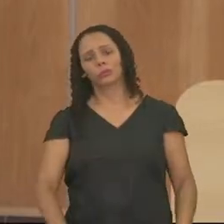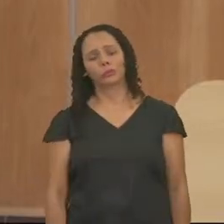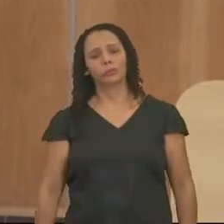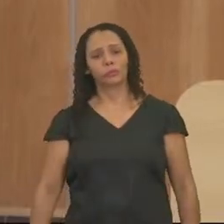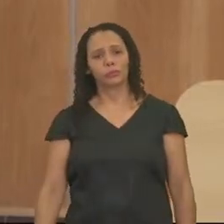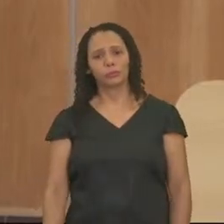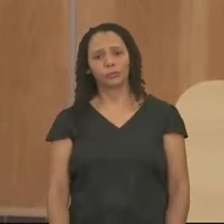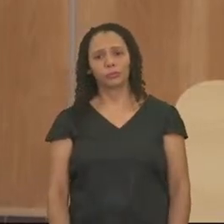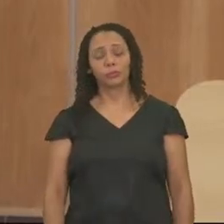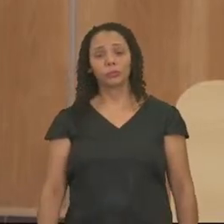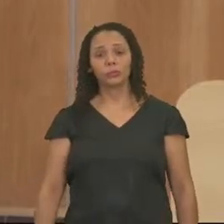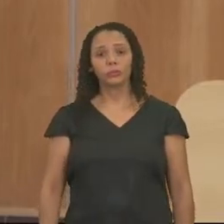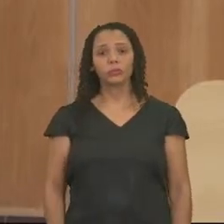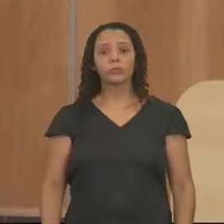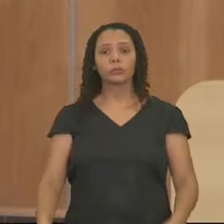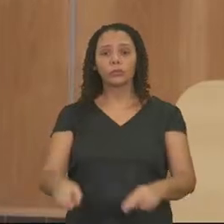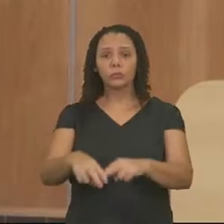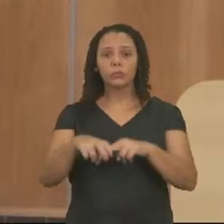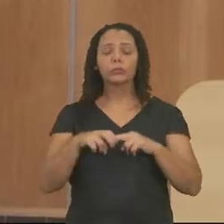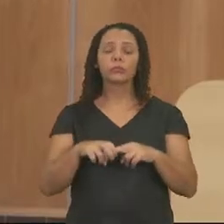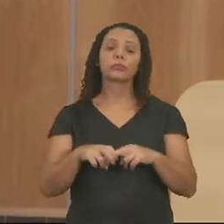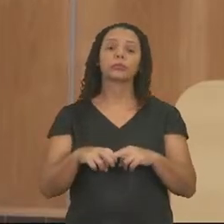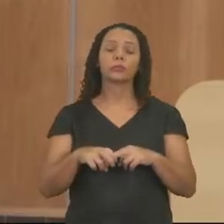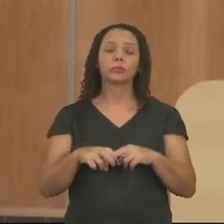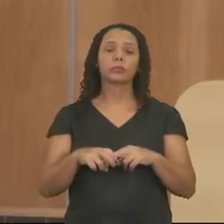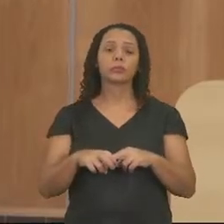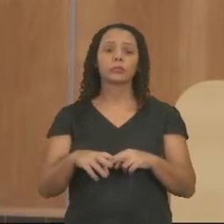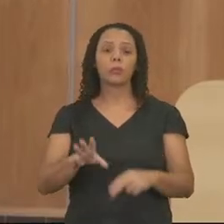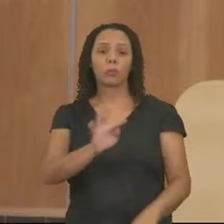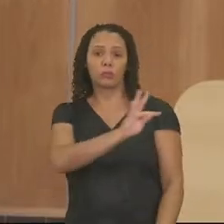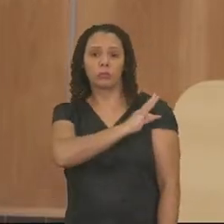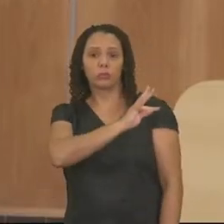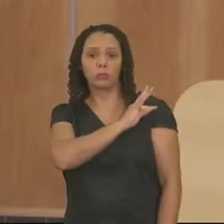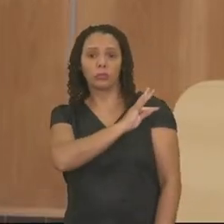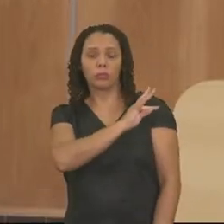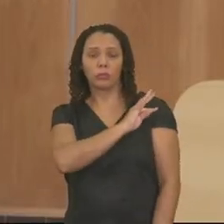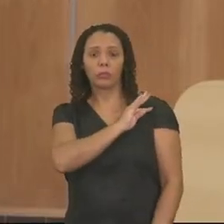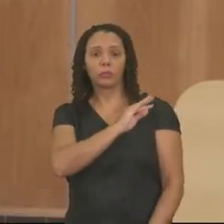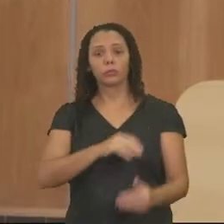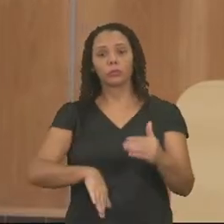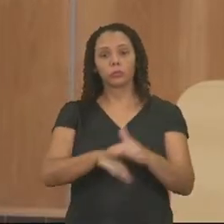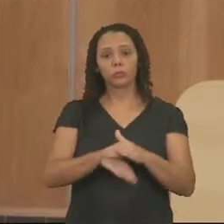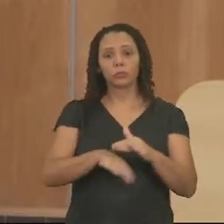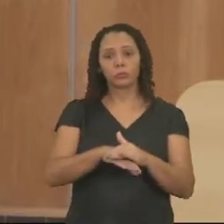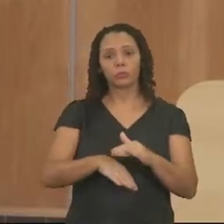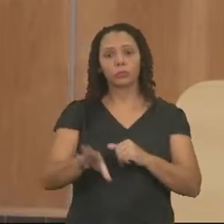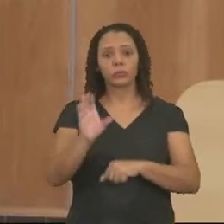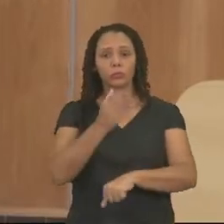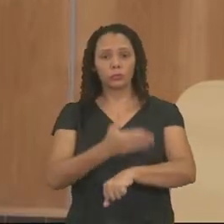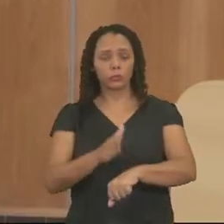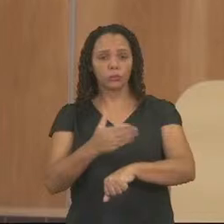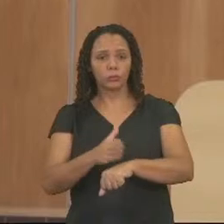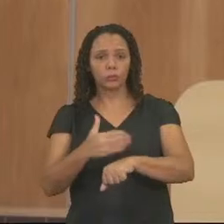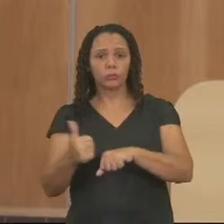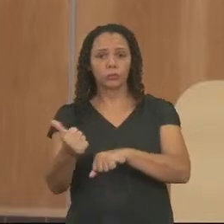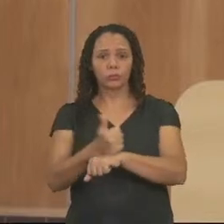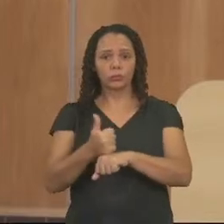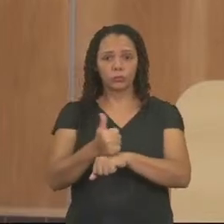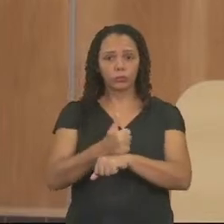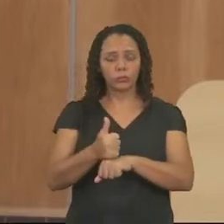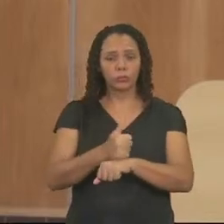os técnicos de futebol, os treinadores dessas crianças, que as crianças não têm muito juízo, sabe que são